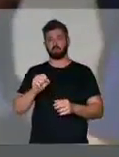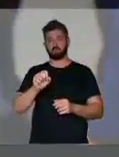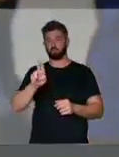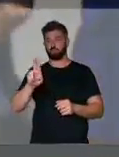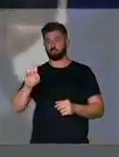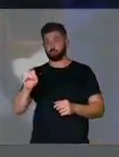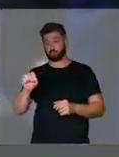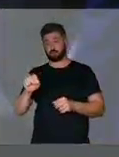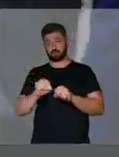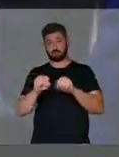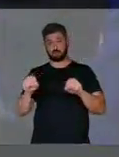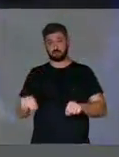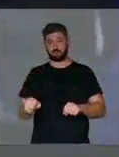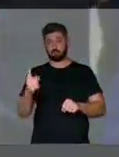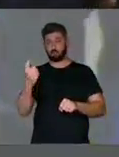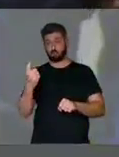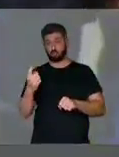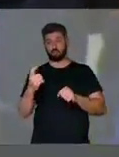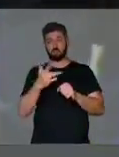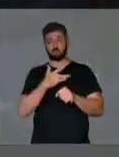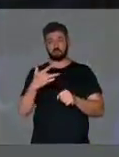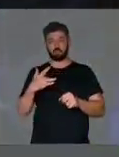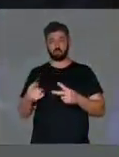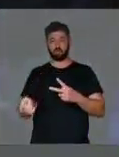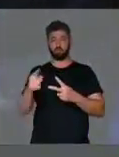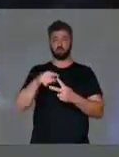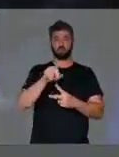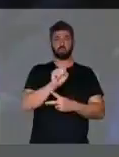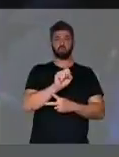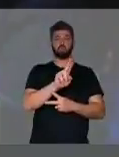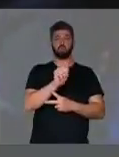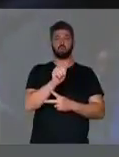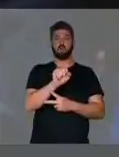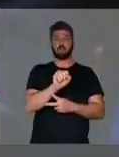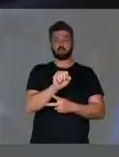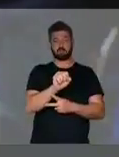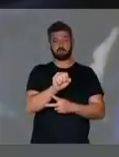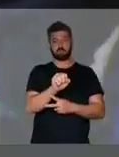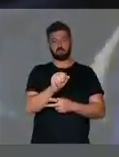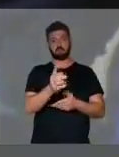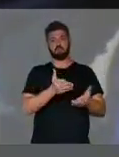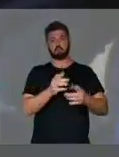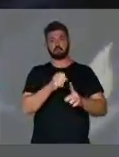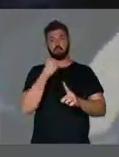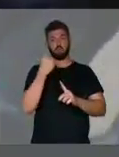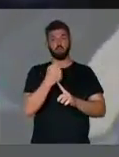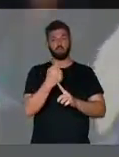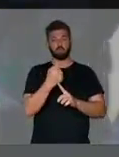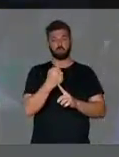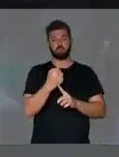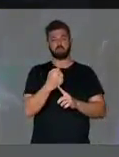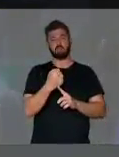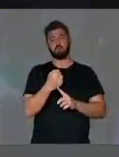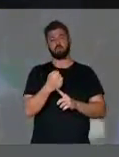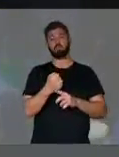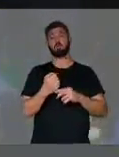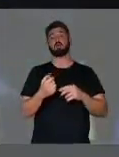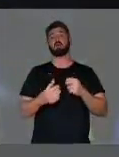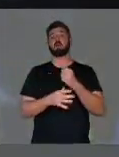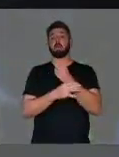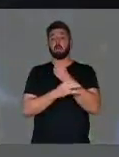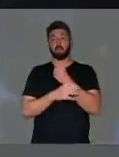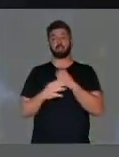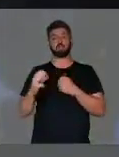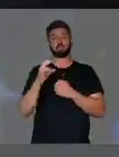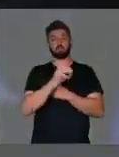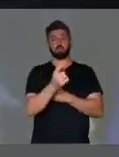SUS, Sistema Único de Saúde, e o SUAS, Sistema Único de Assistência Social. E aí, garantir recursos para o funcionamento do SUS